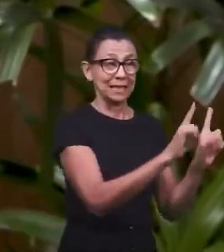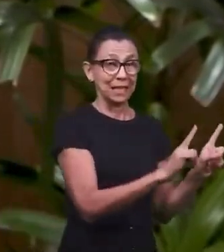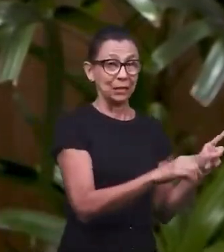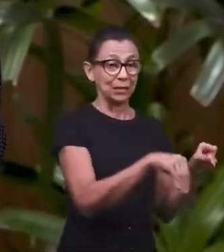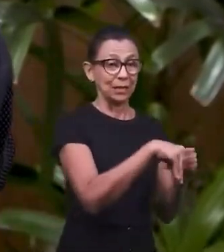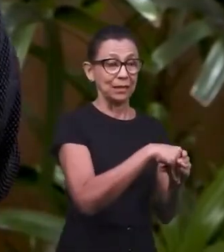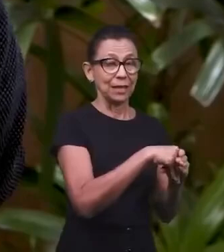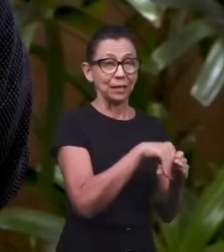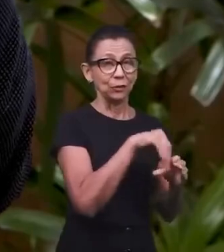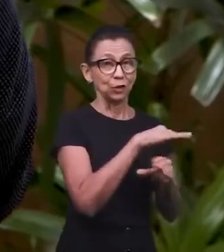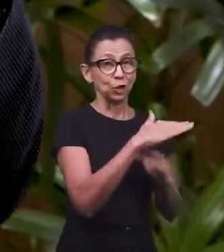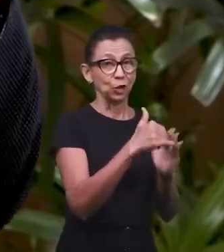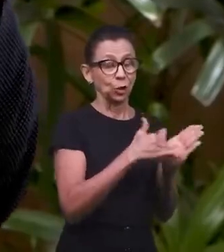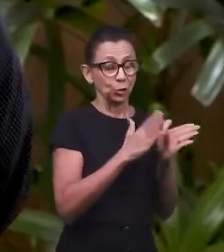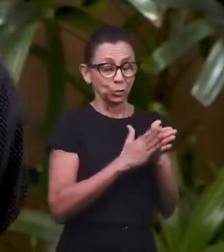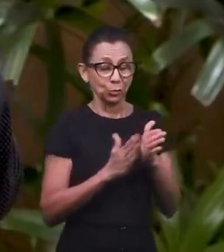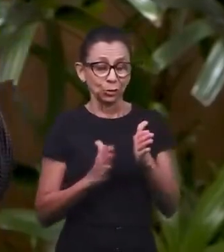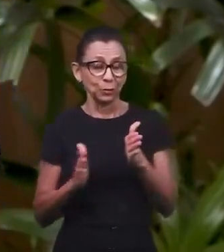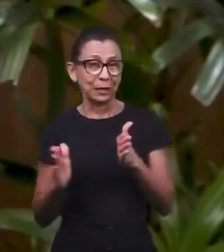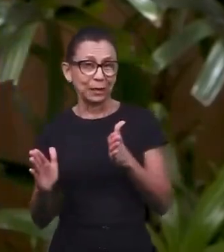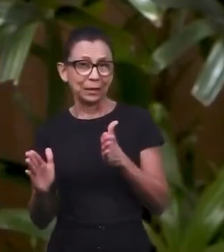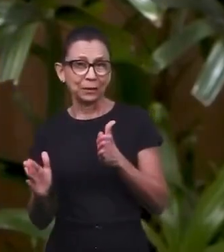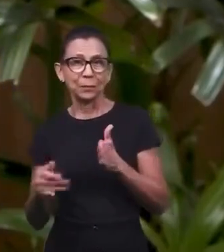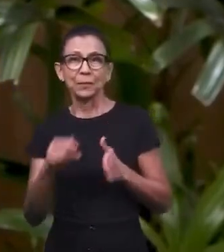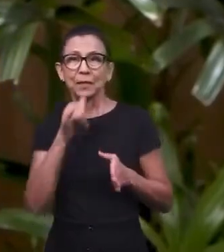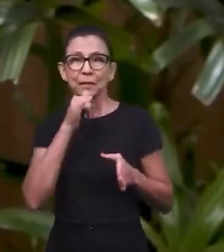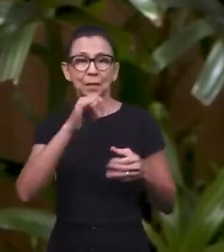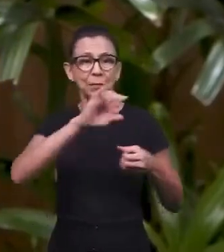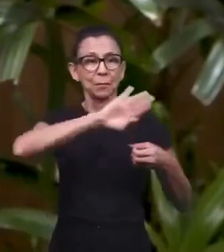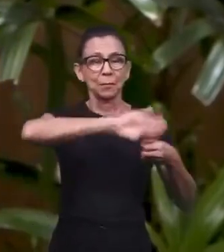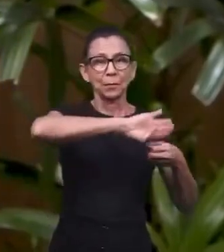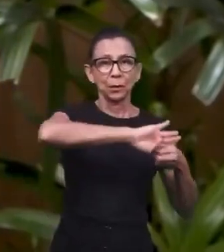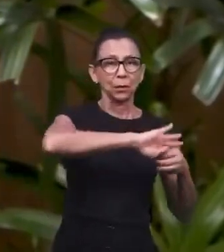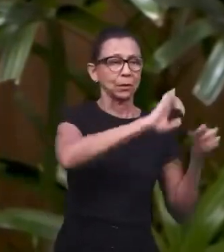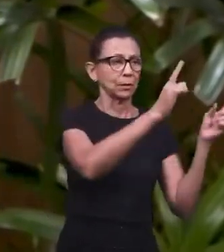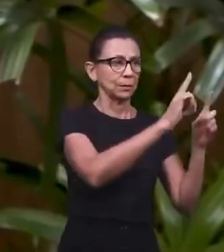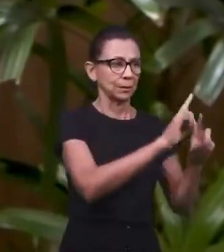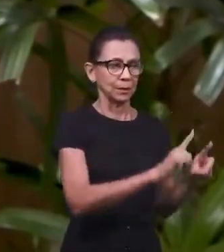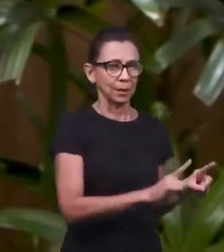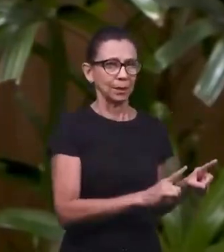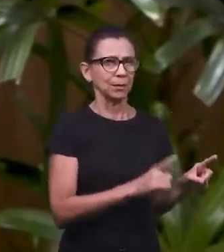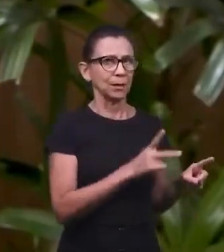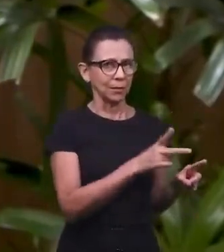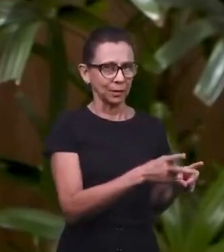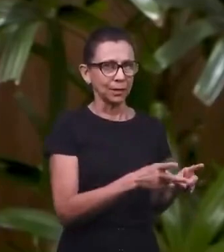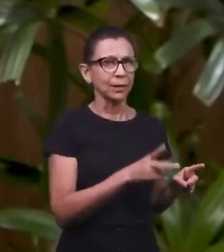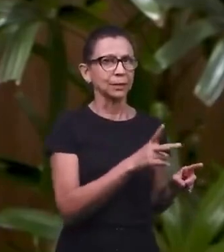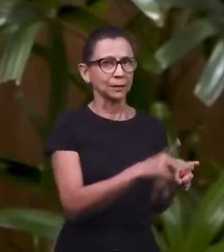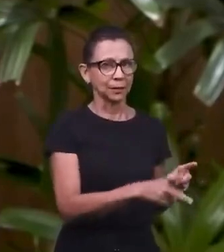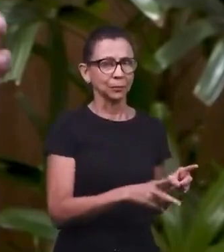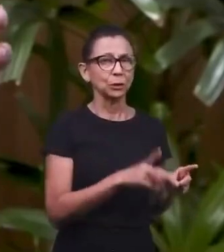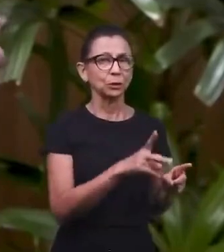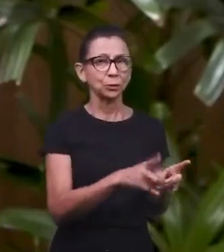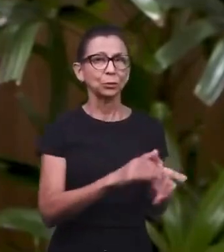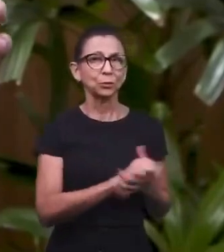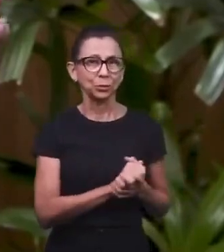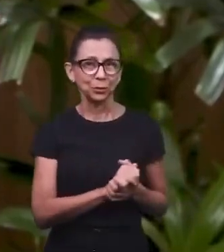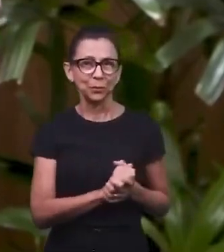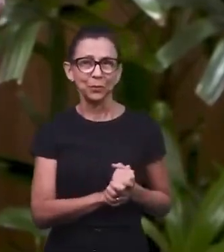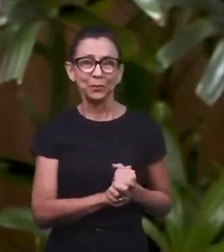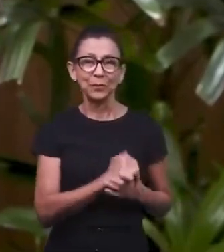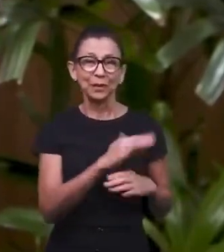passou o o império lá babilônico veio o império Med eles passaram mas quem está por trás deles